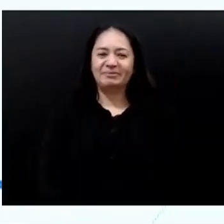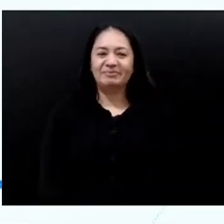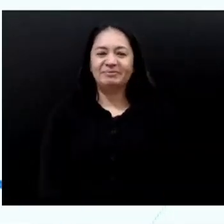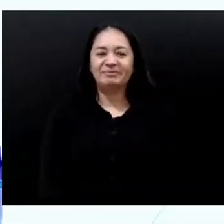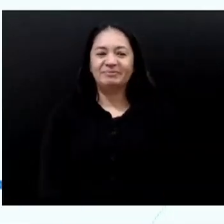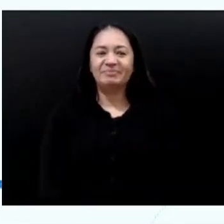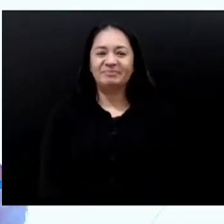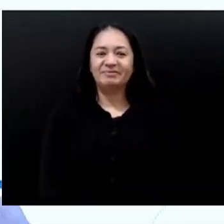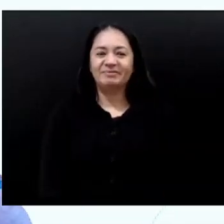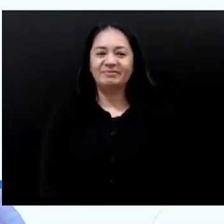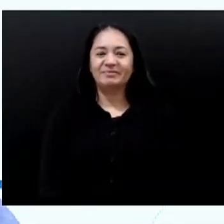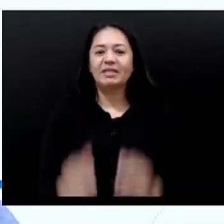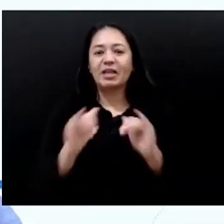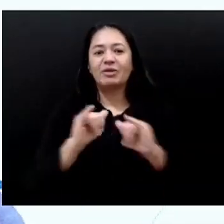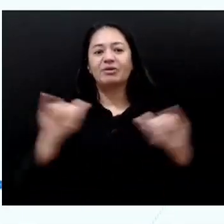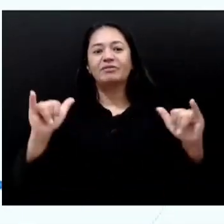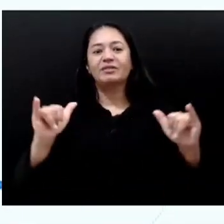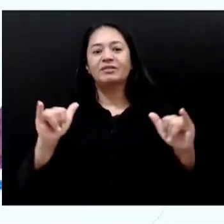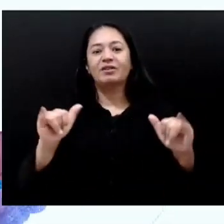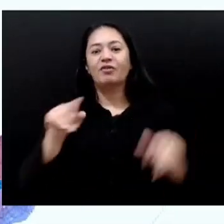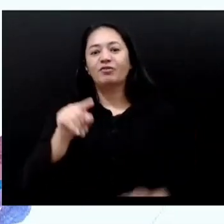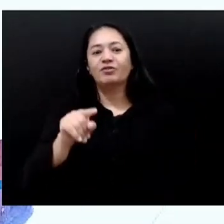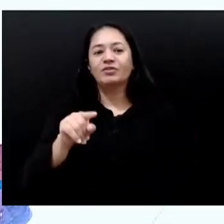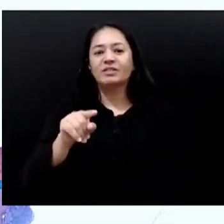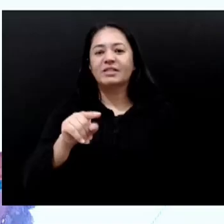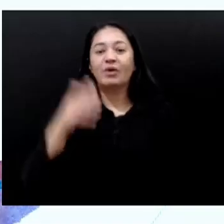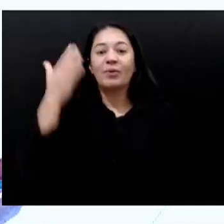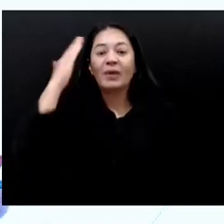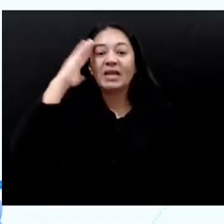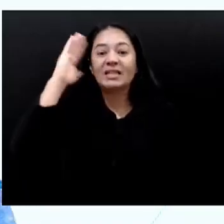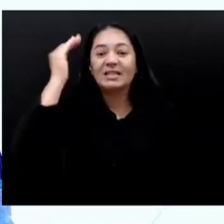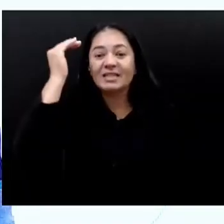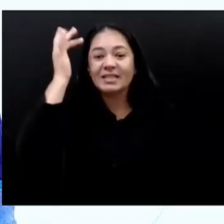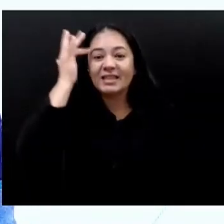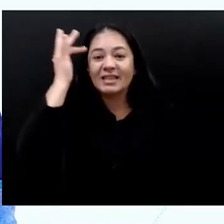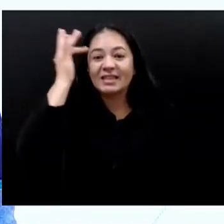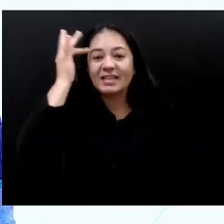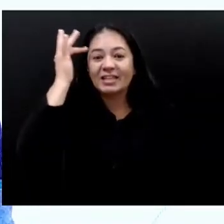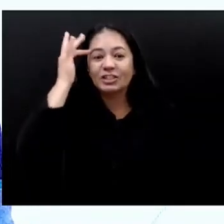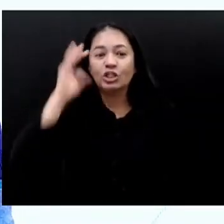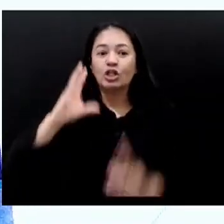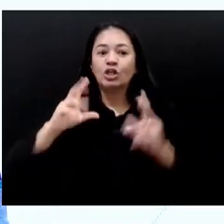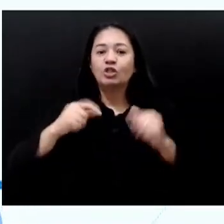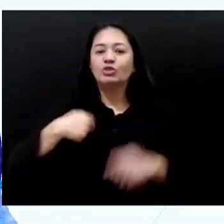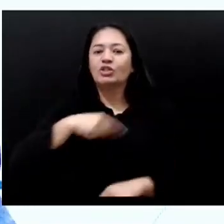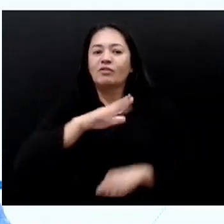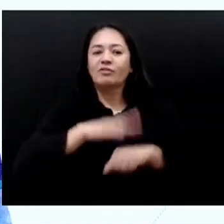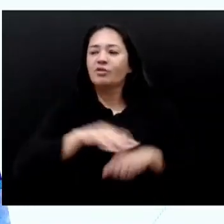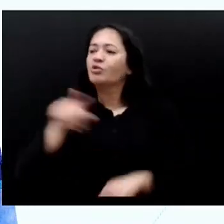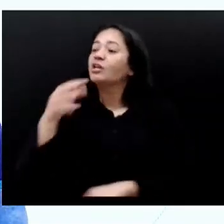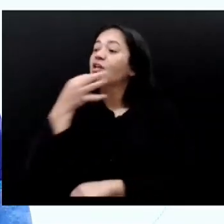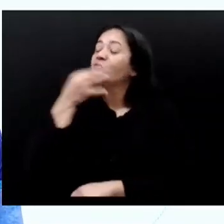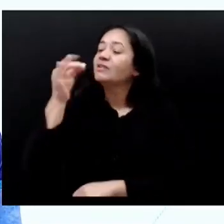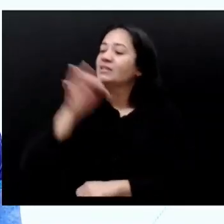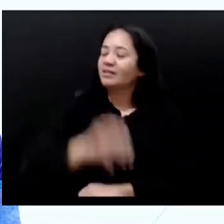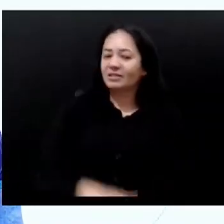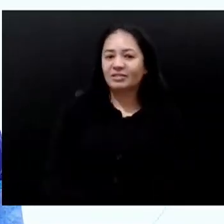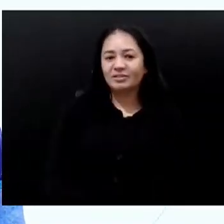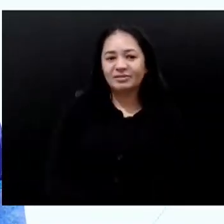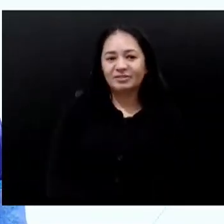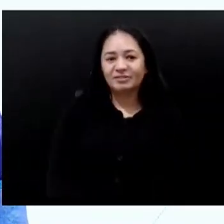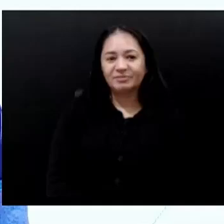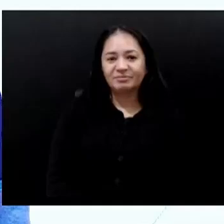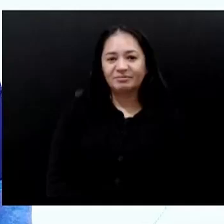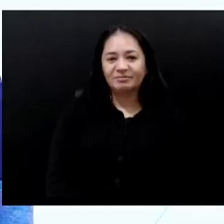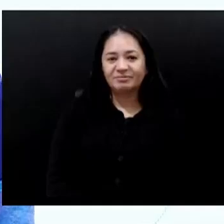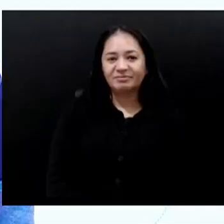ele, então você é o entendido. Então tudo que eu vou fazer, eu pergunto para ele, o que você acha, Arthur? Porque ele é o entendido, porque ele, de